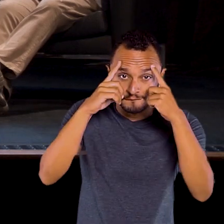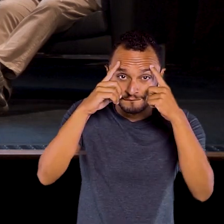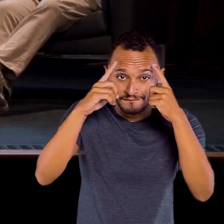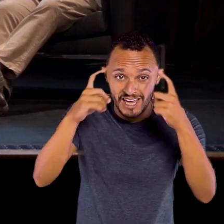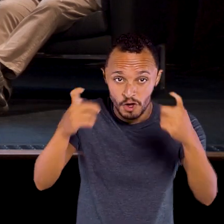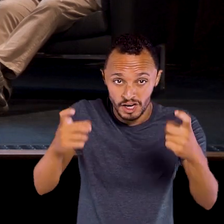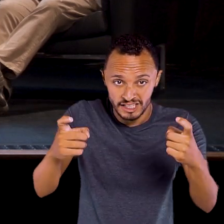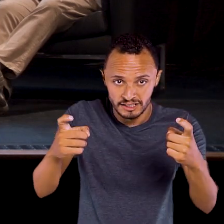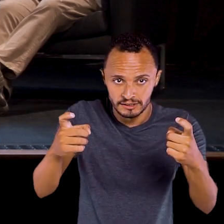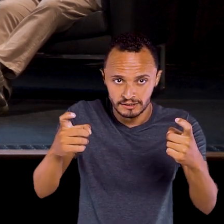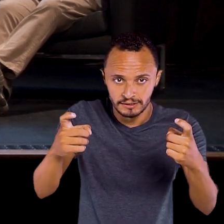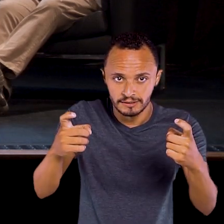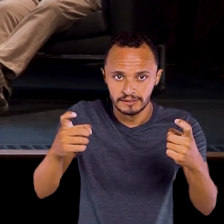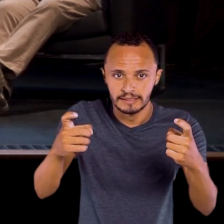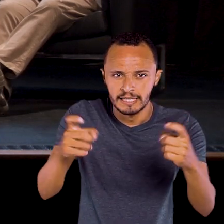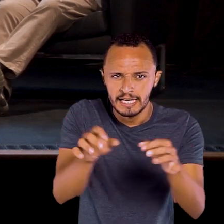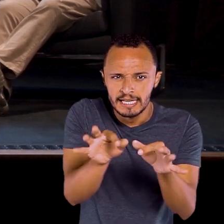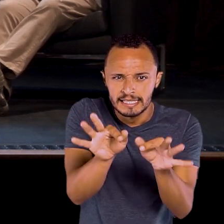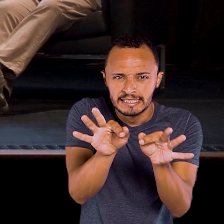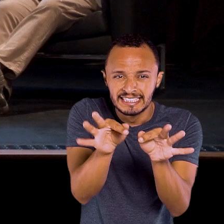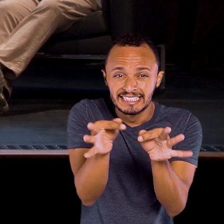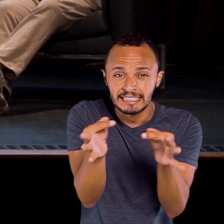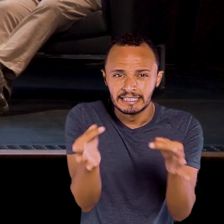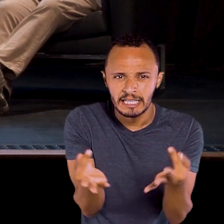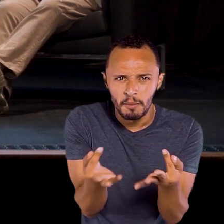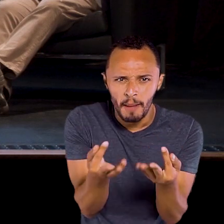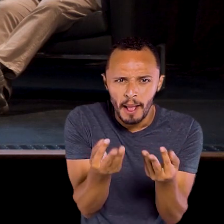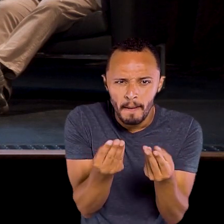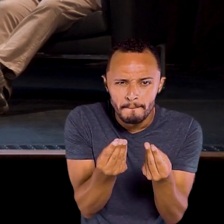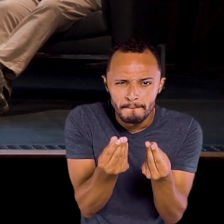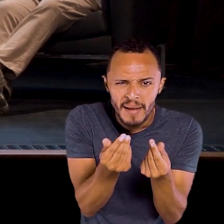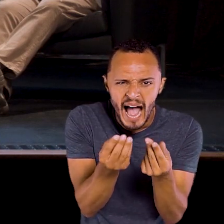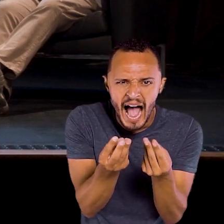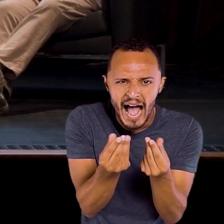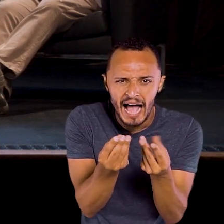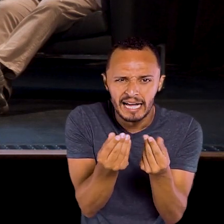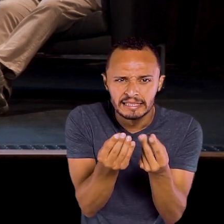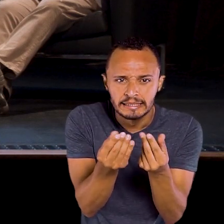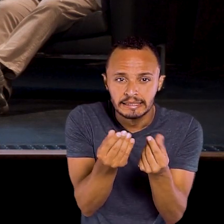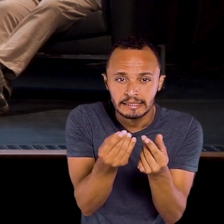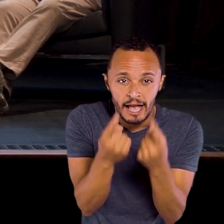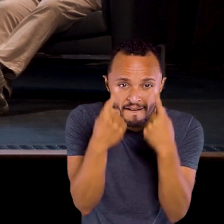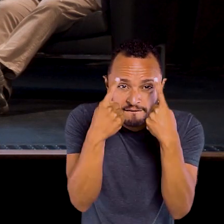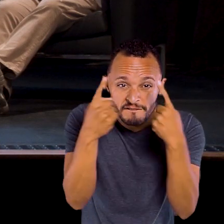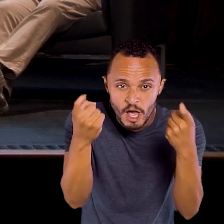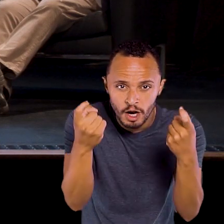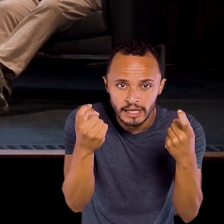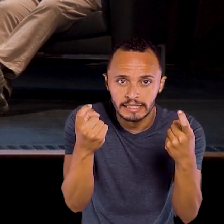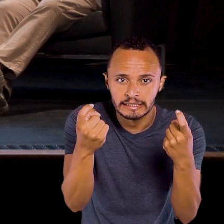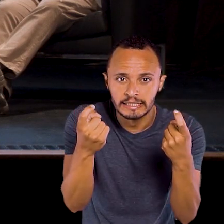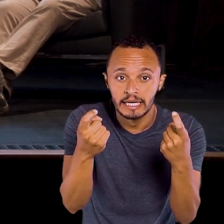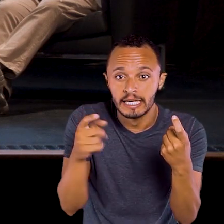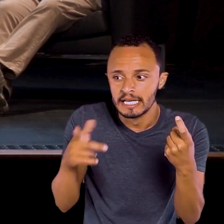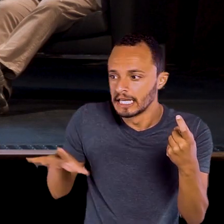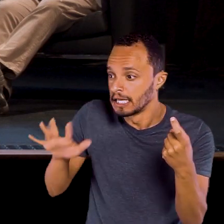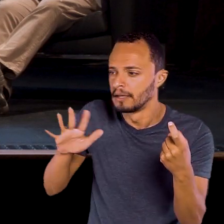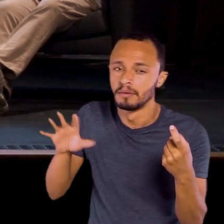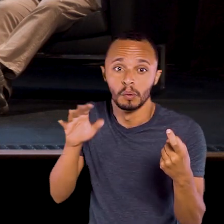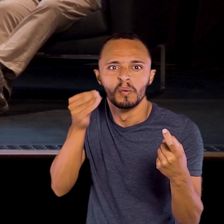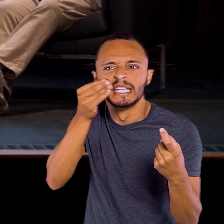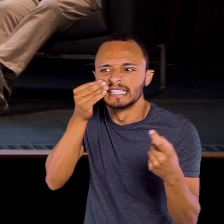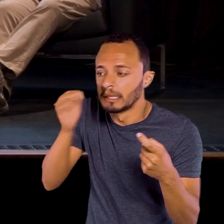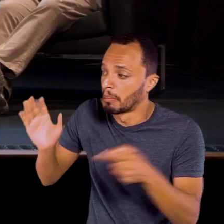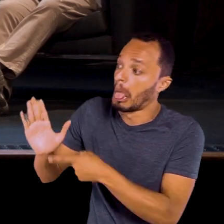muito pequenas e sutis e que vão para além dessa coisa tão